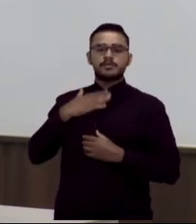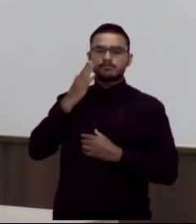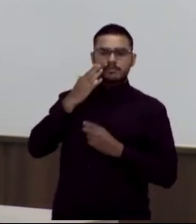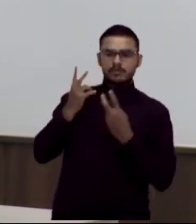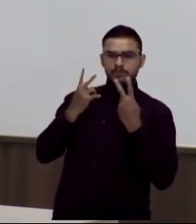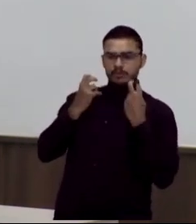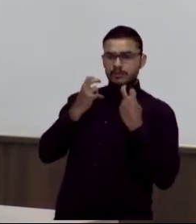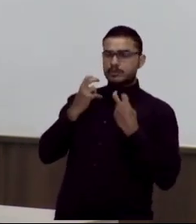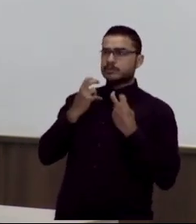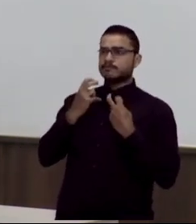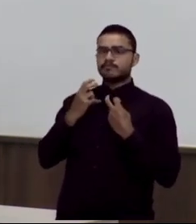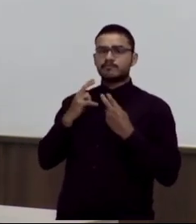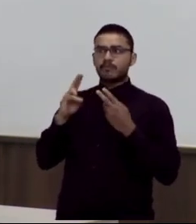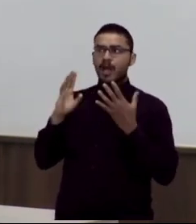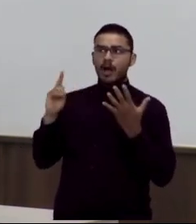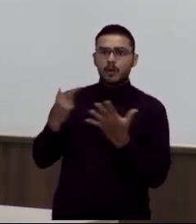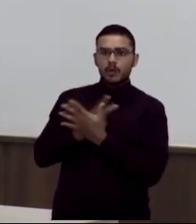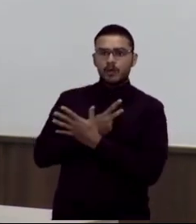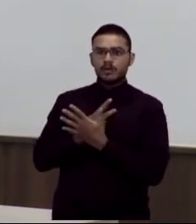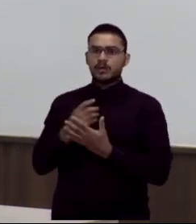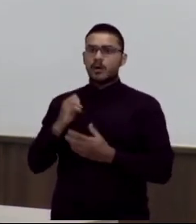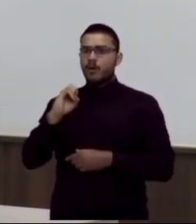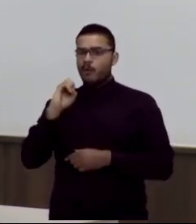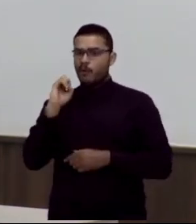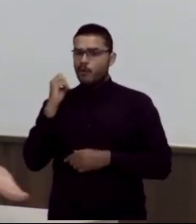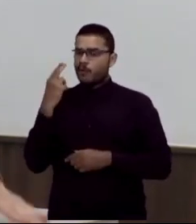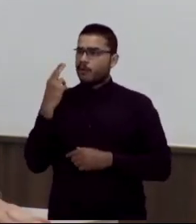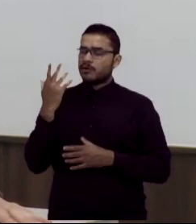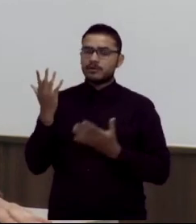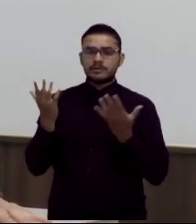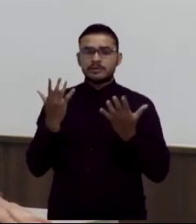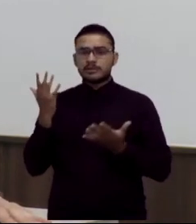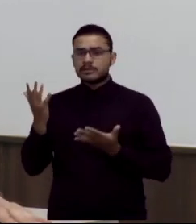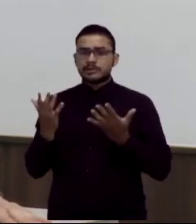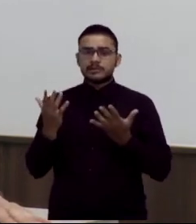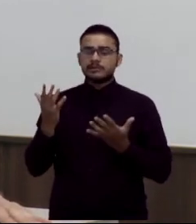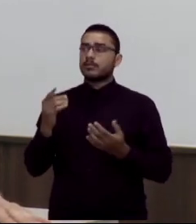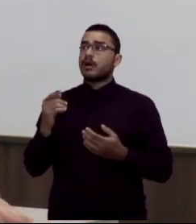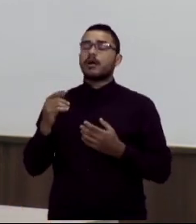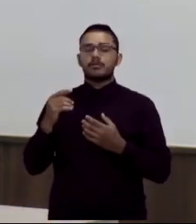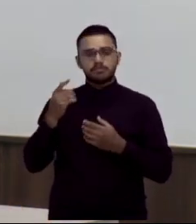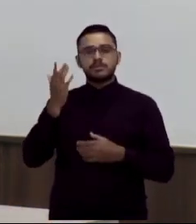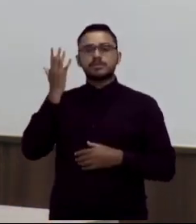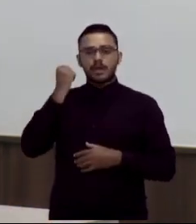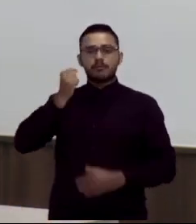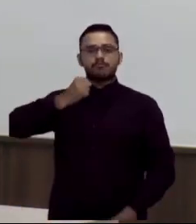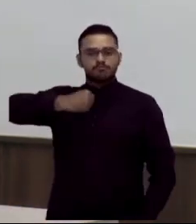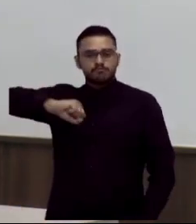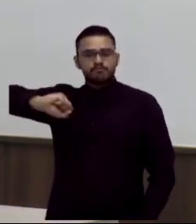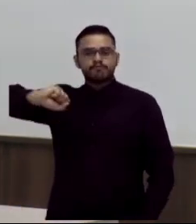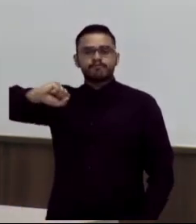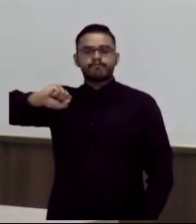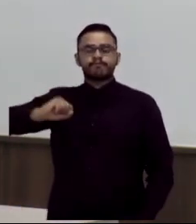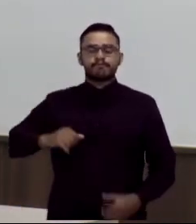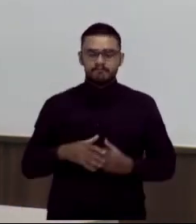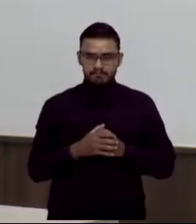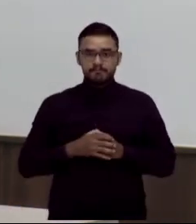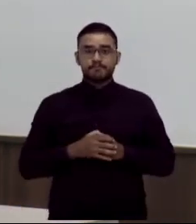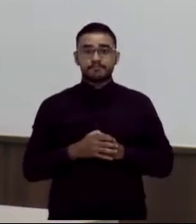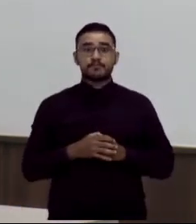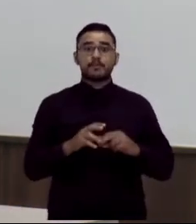psicologicamente fisicamente então muito importante essa reunião estaremos levando ao presidente da função